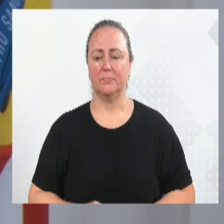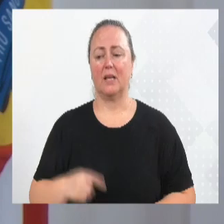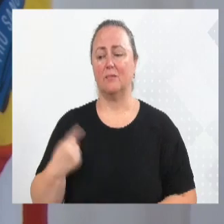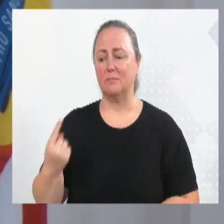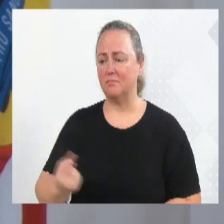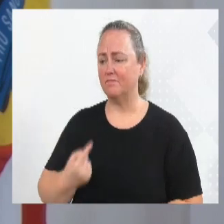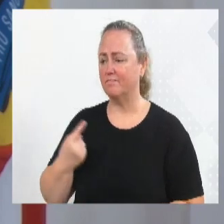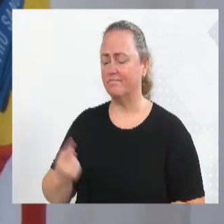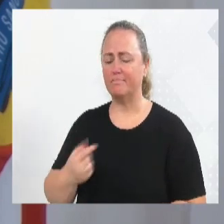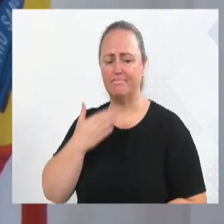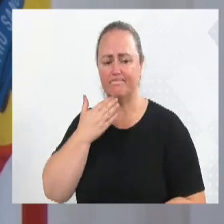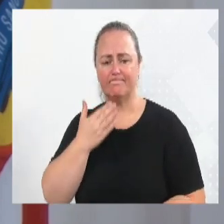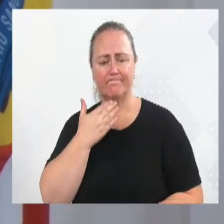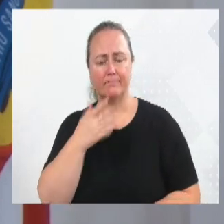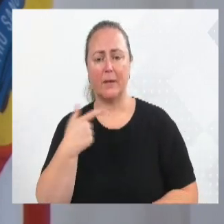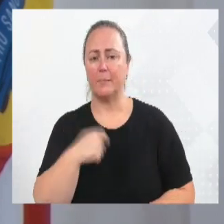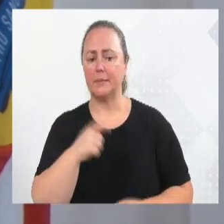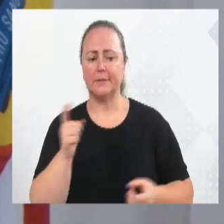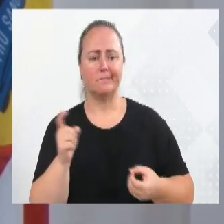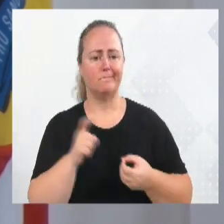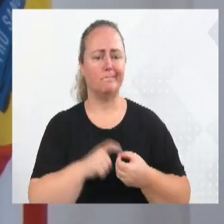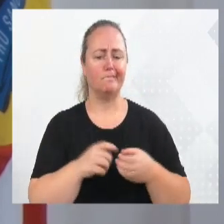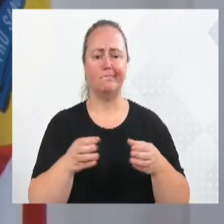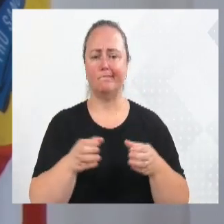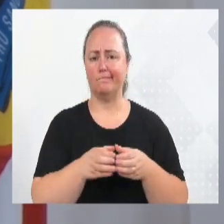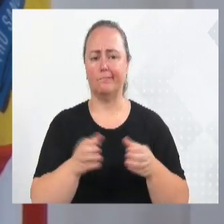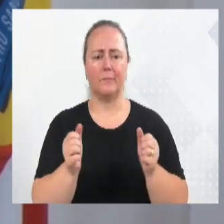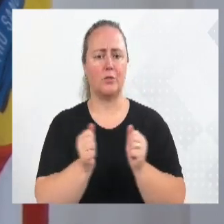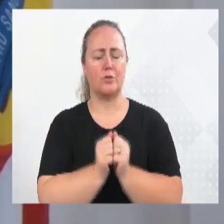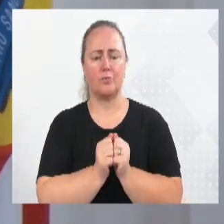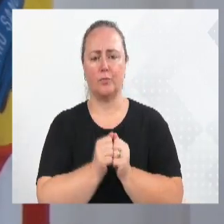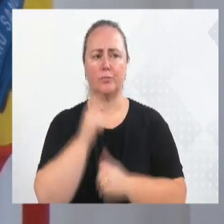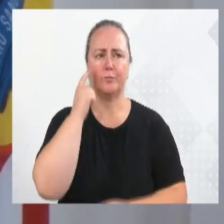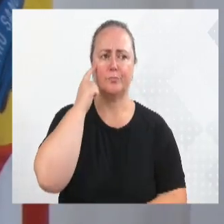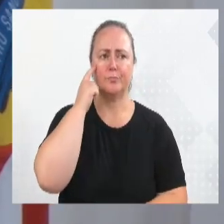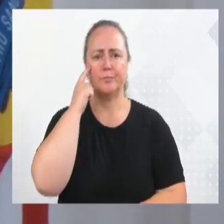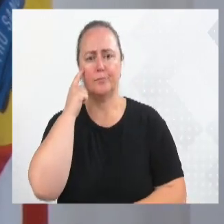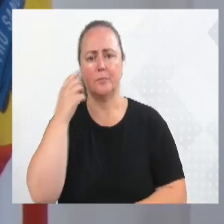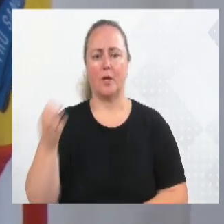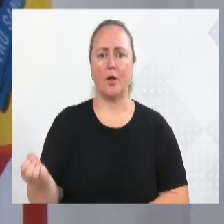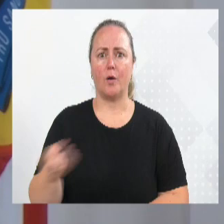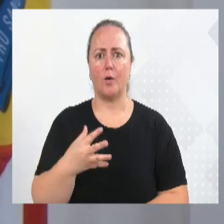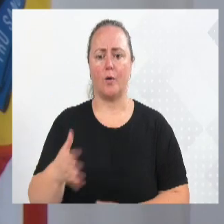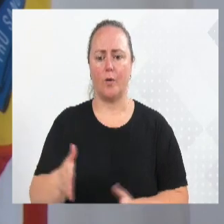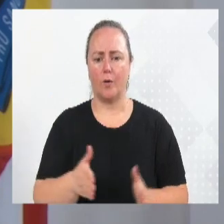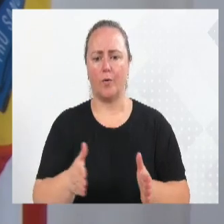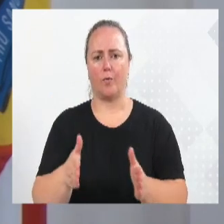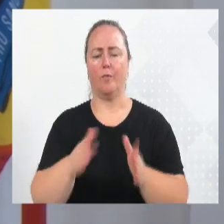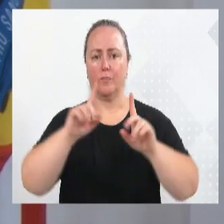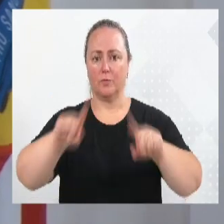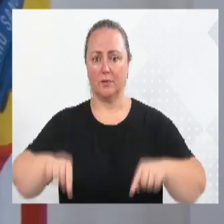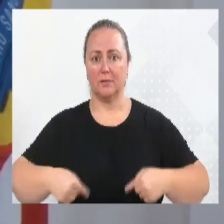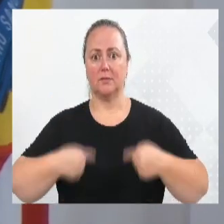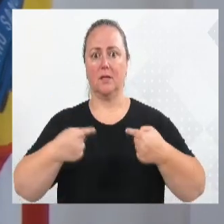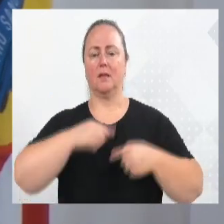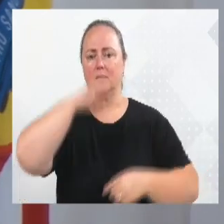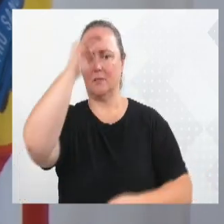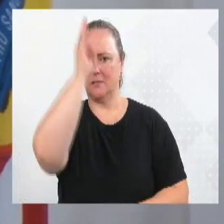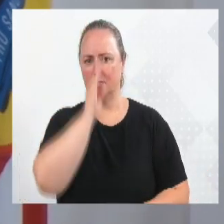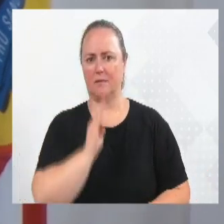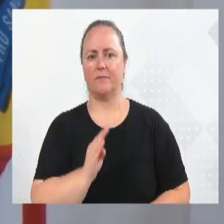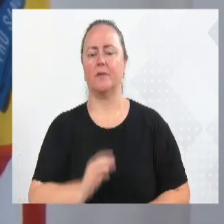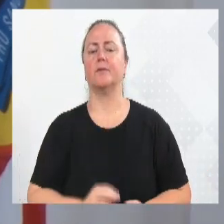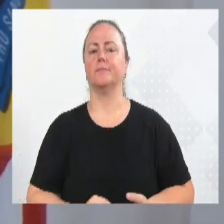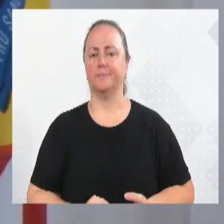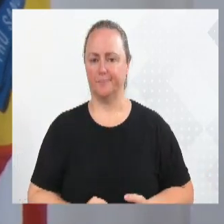conseguindo dar conta então é preciso formar parcerias convênios pensar em novos caminhos Isso é Um Desafio aqui é um desafio nacional Lembrando que